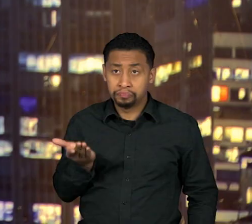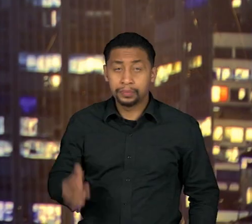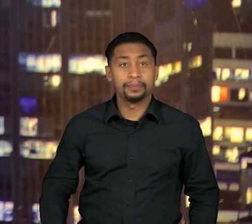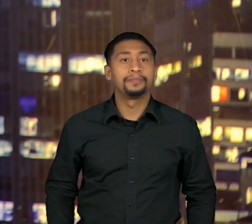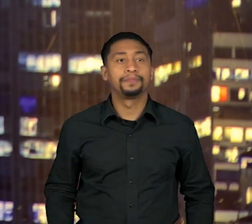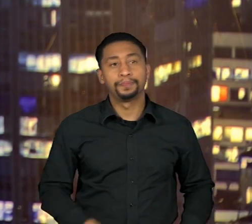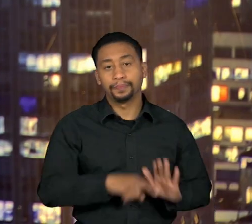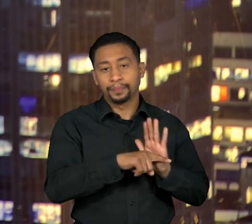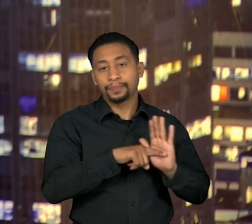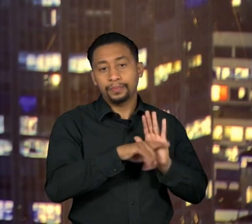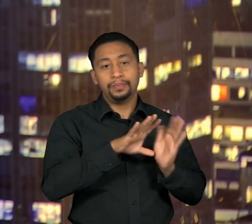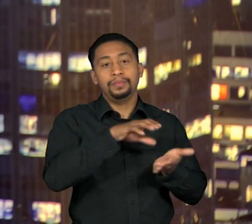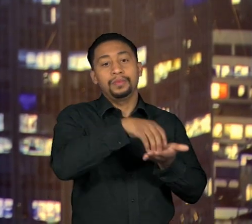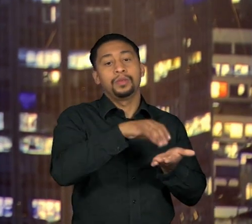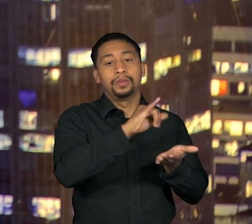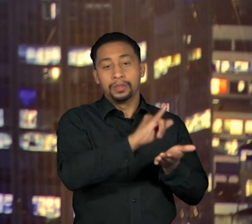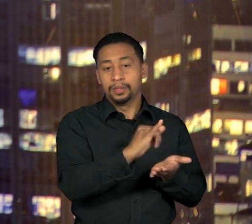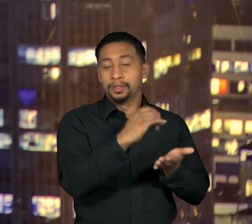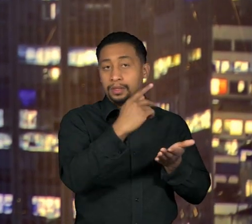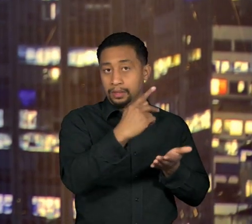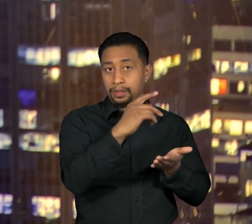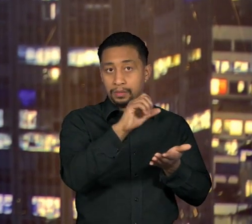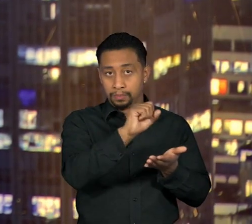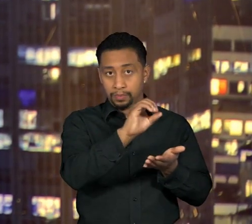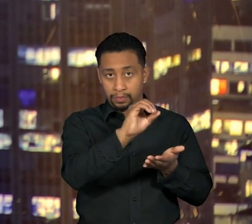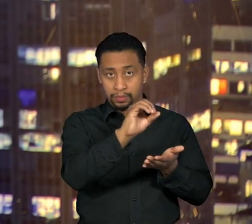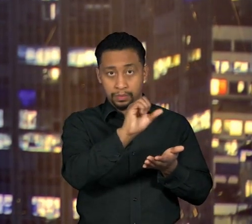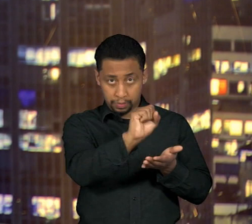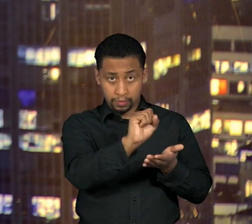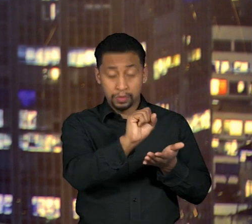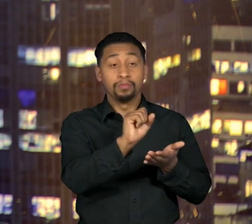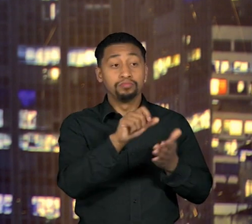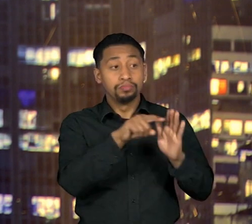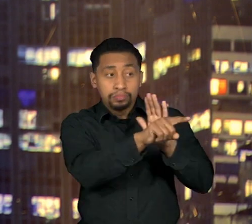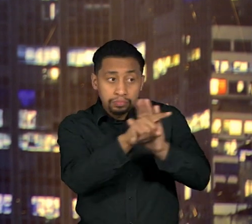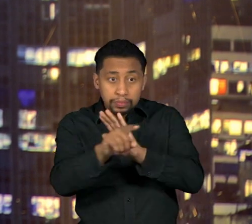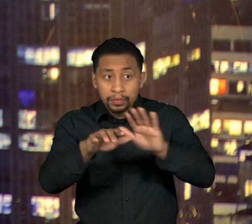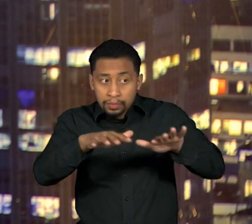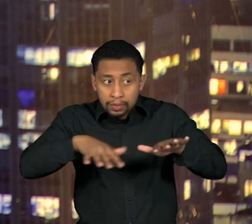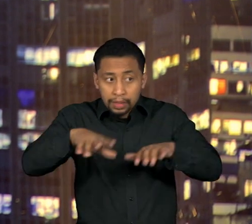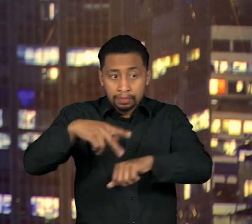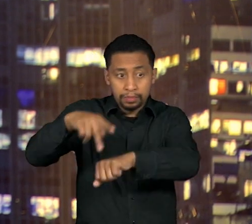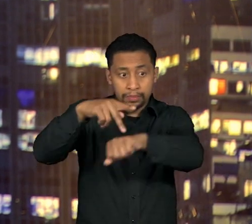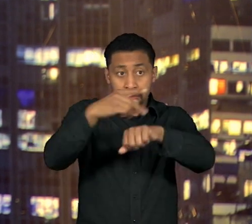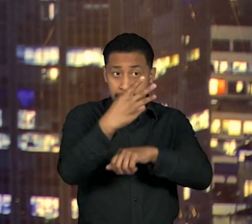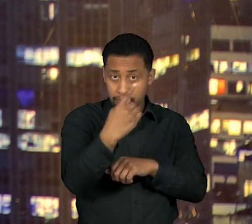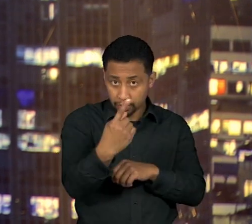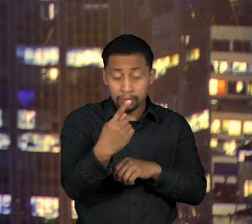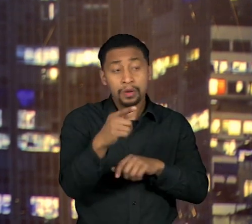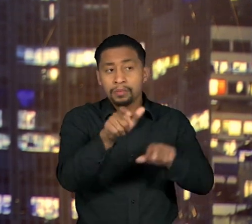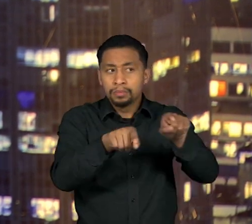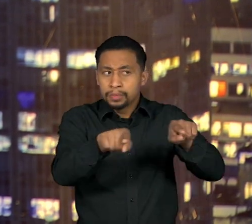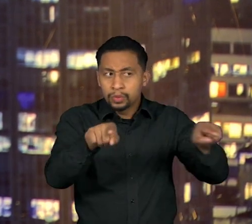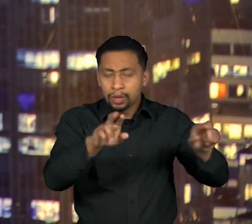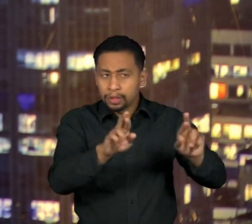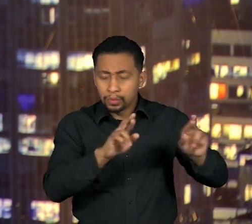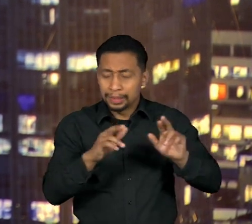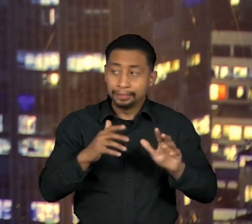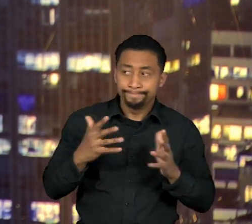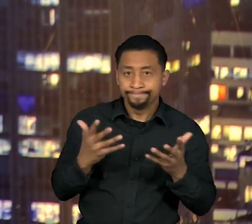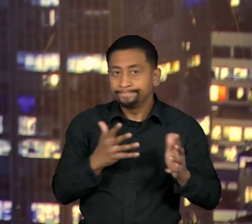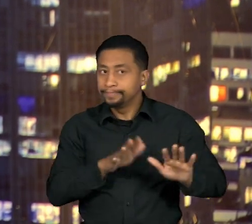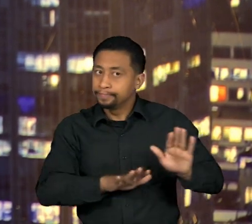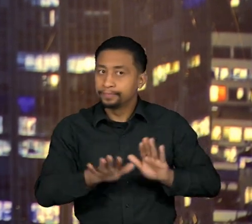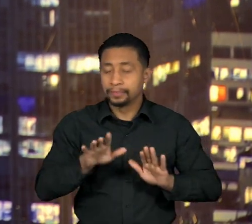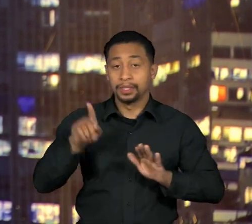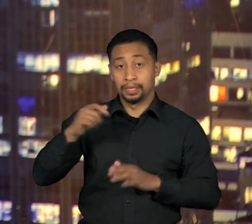pelo Instituto Ipsos em 31 países mostrou que no Brasil as pessoas estão menos receosas com a inteligência artificial do que, por exemplo, no Canadá, na Tailândia,